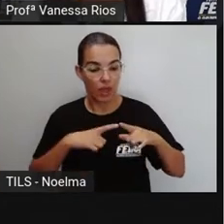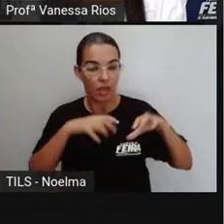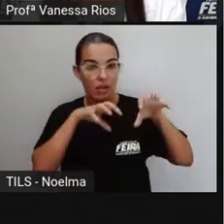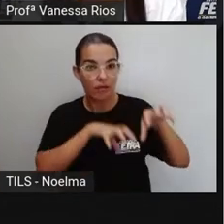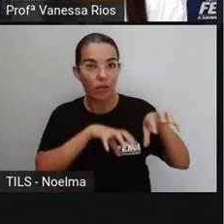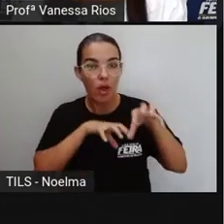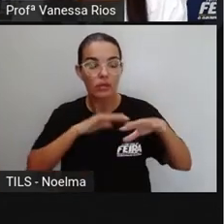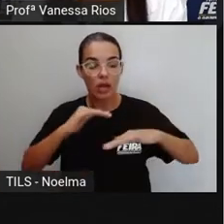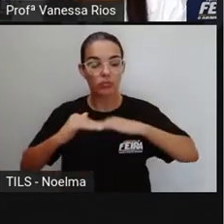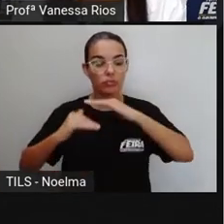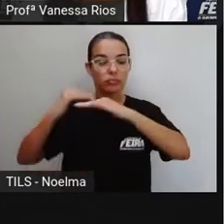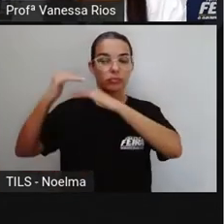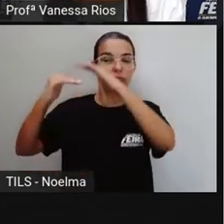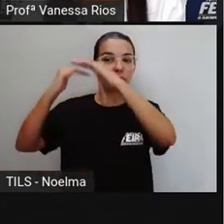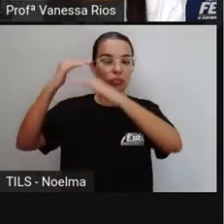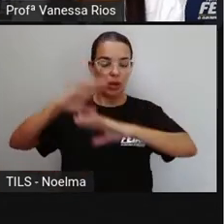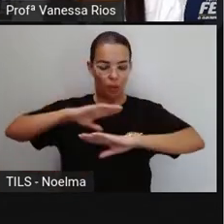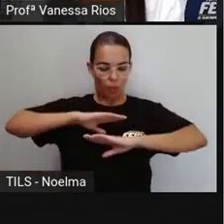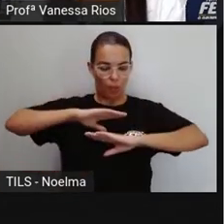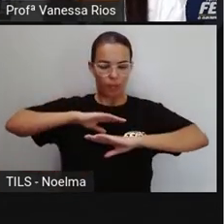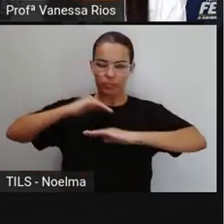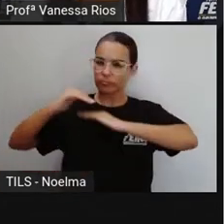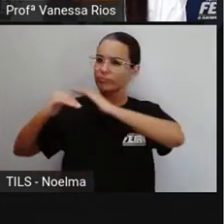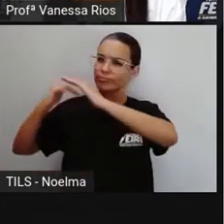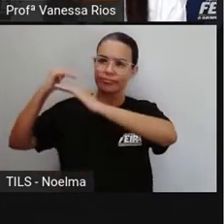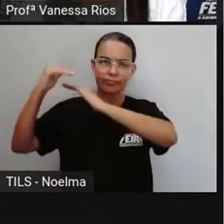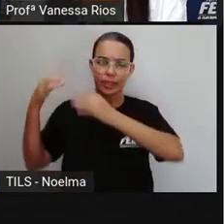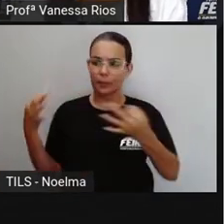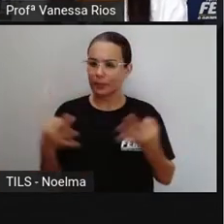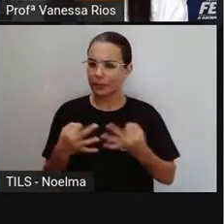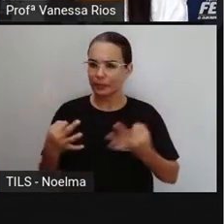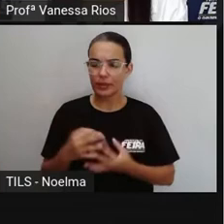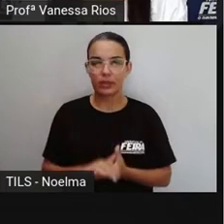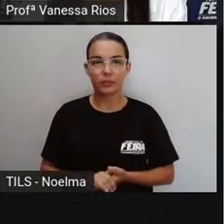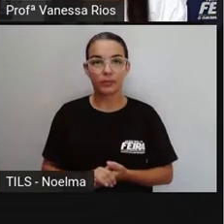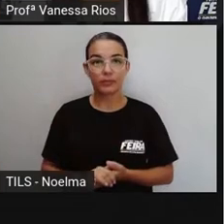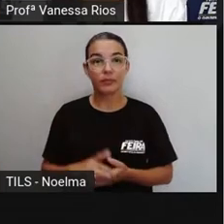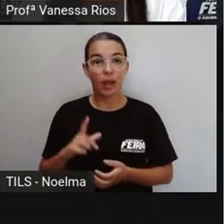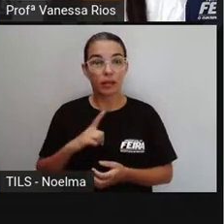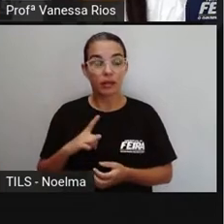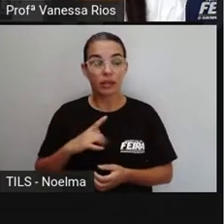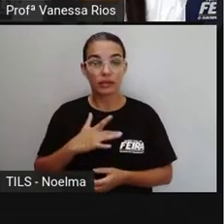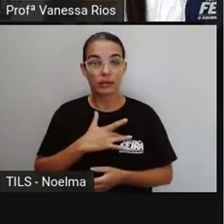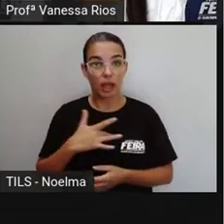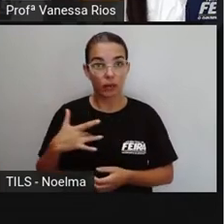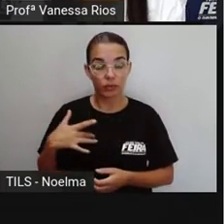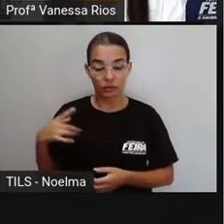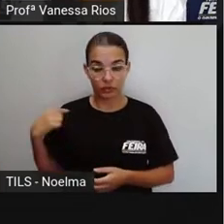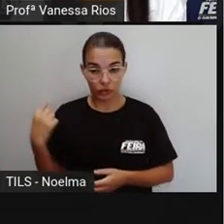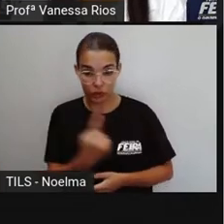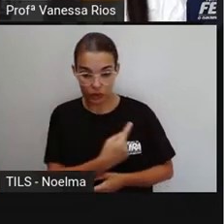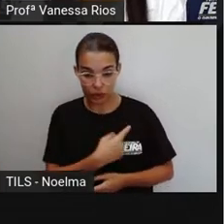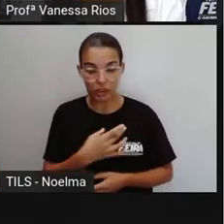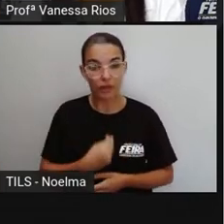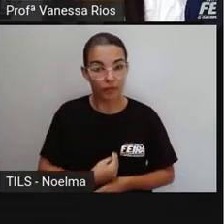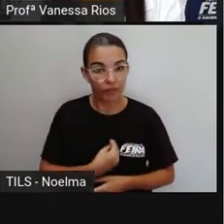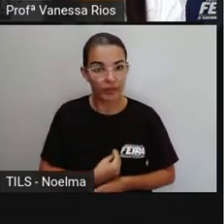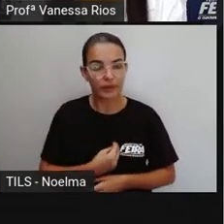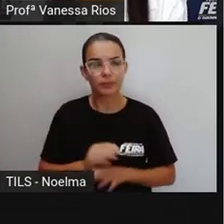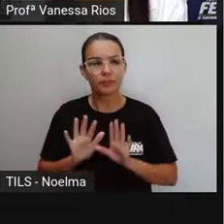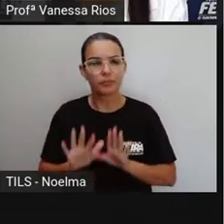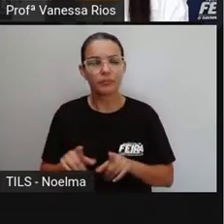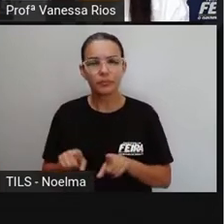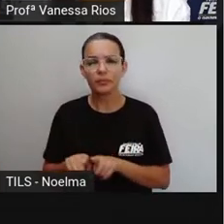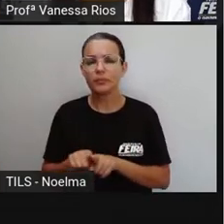no desenvolvimento pleno do nosso corpo e ela traz saúde, né, para a nossa vida. Mas a gente percebe